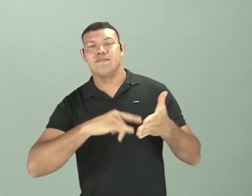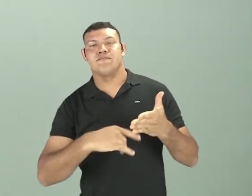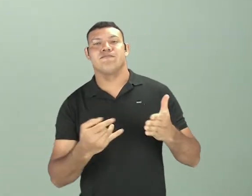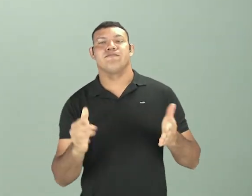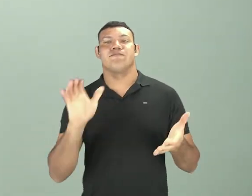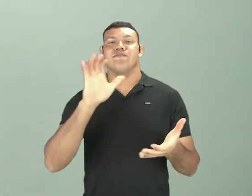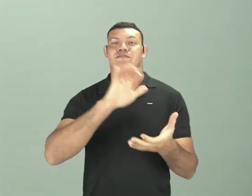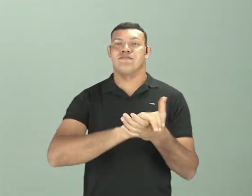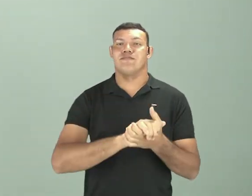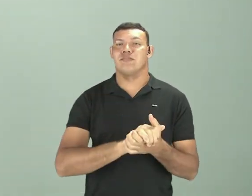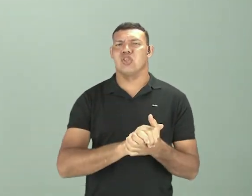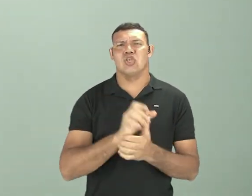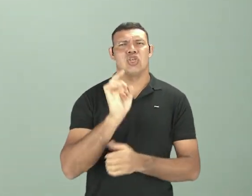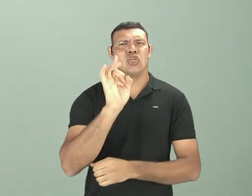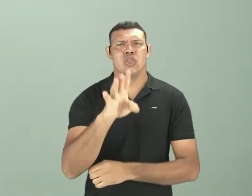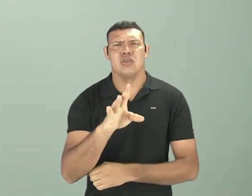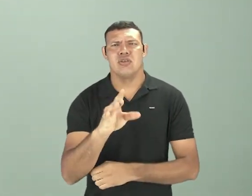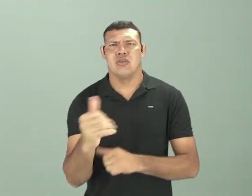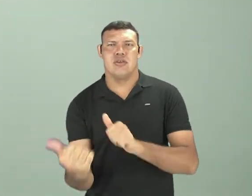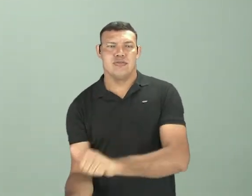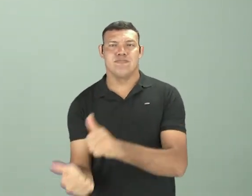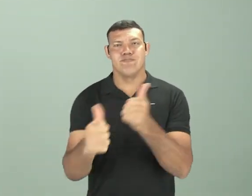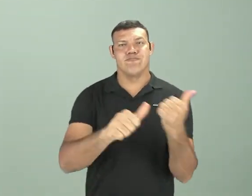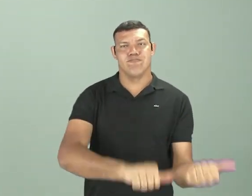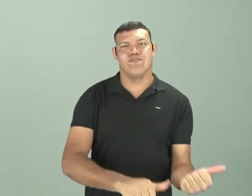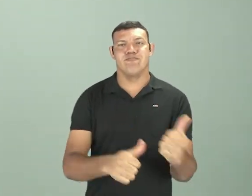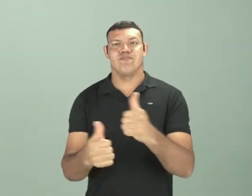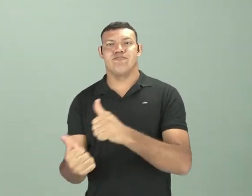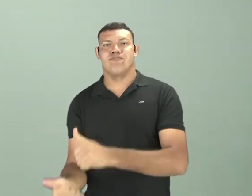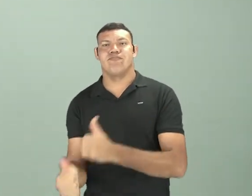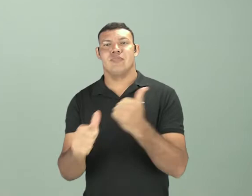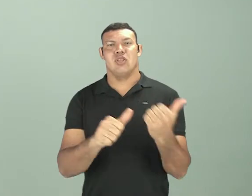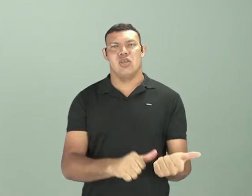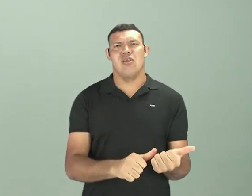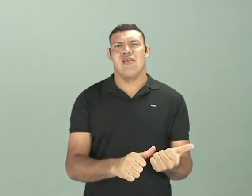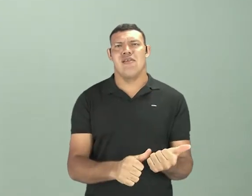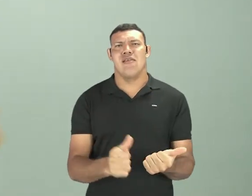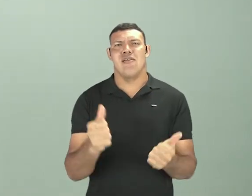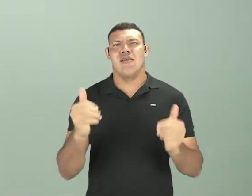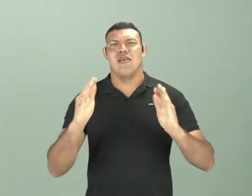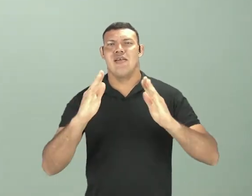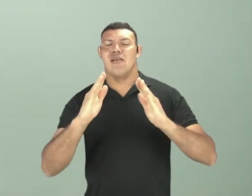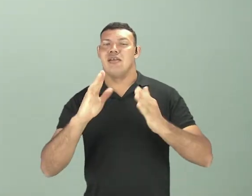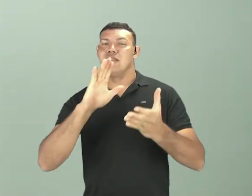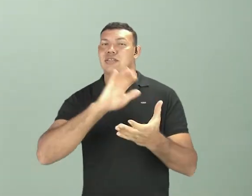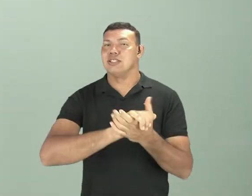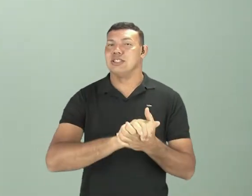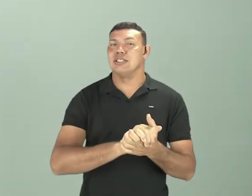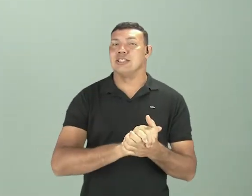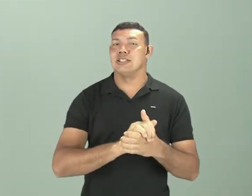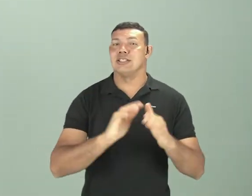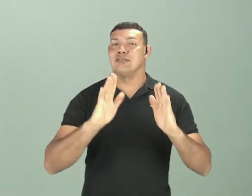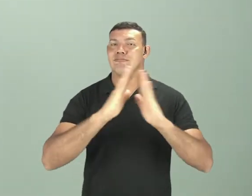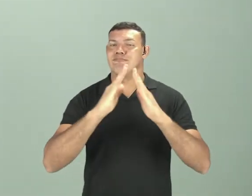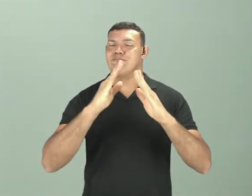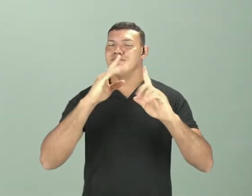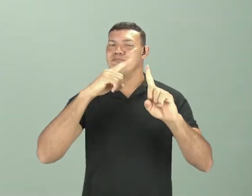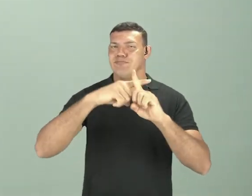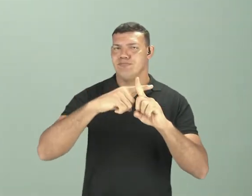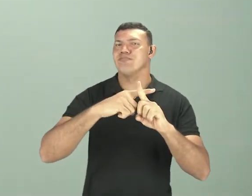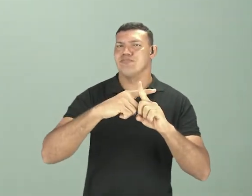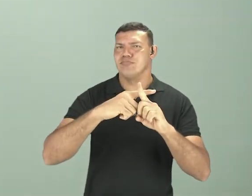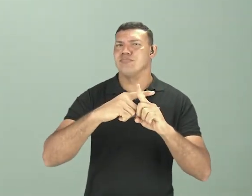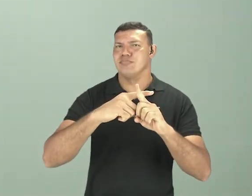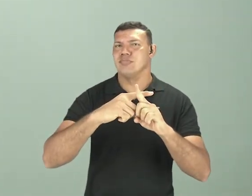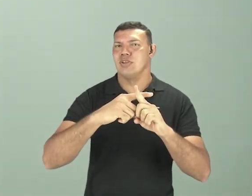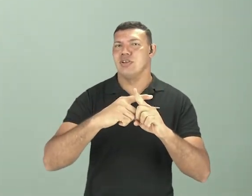só o registro de batizado e os casamentos aconteciam nas igrejas, né? Então, aí o Estado vem agora tomando